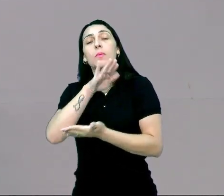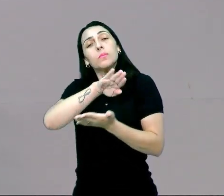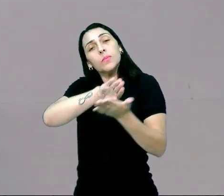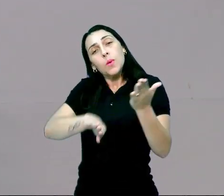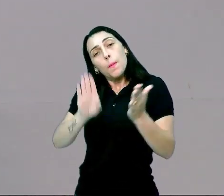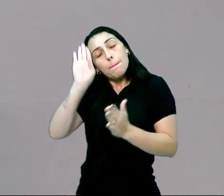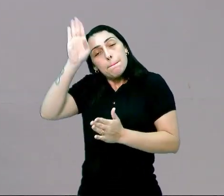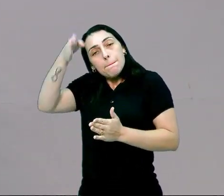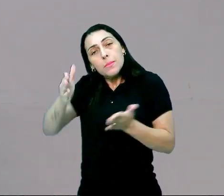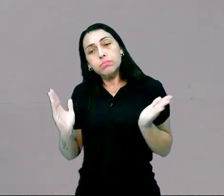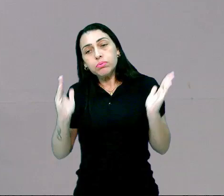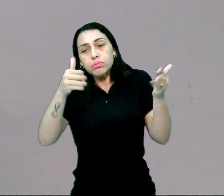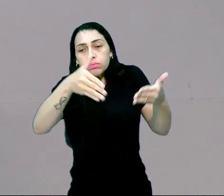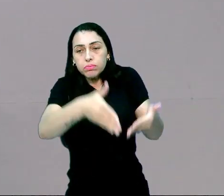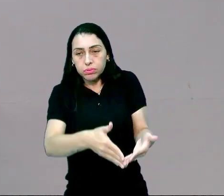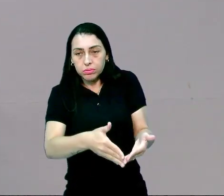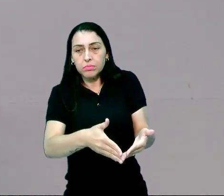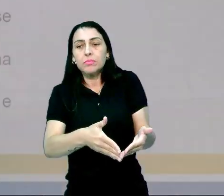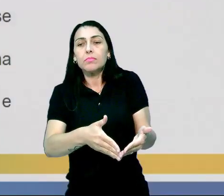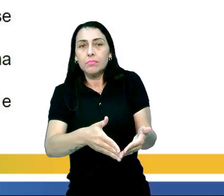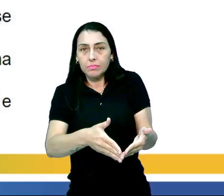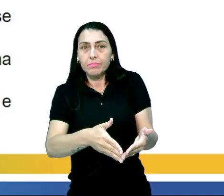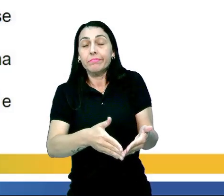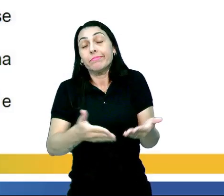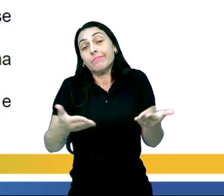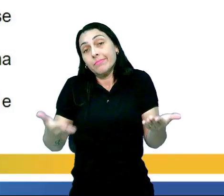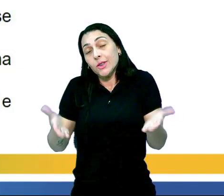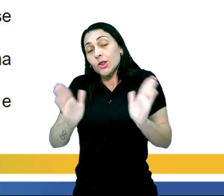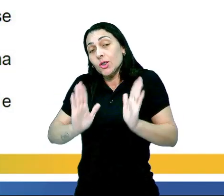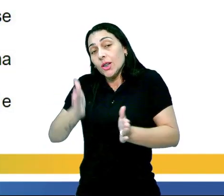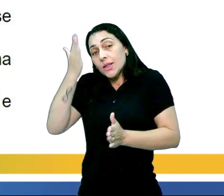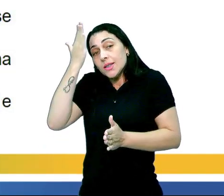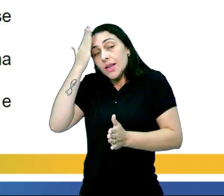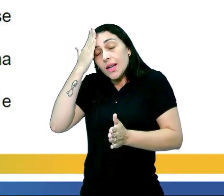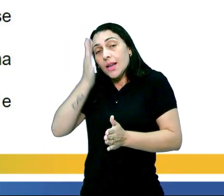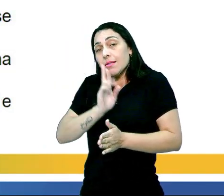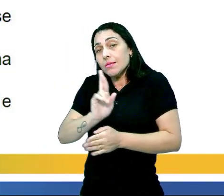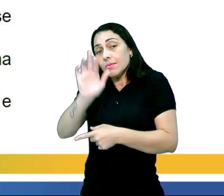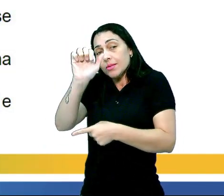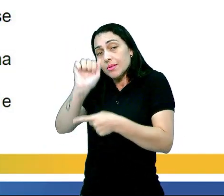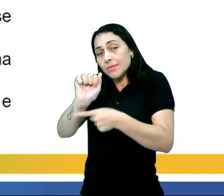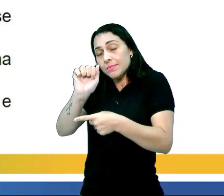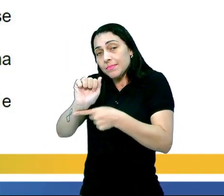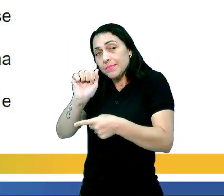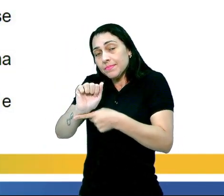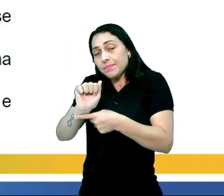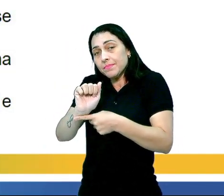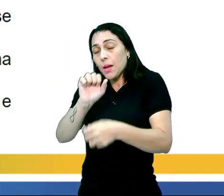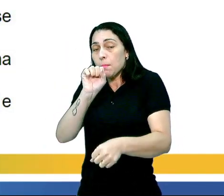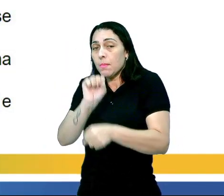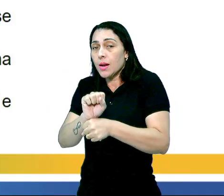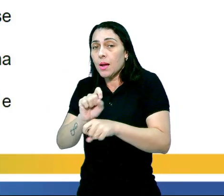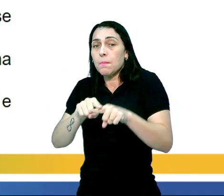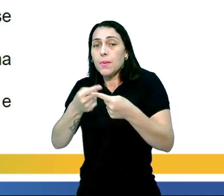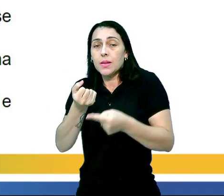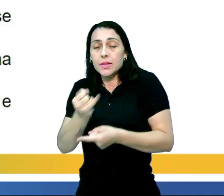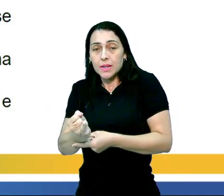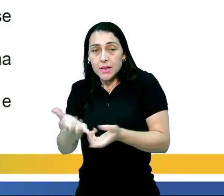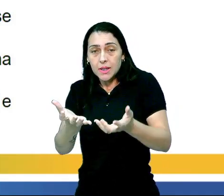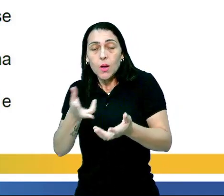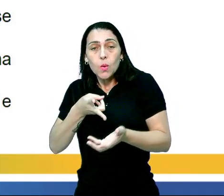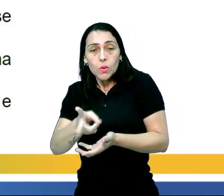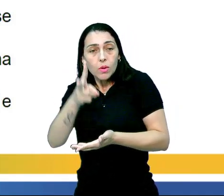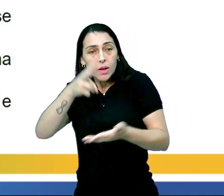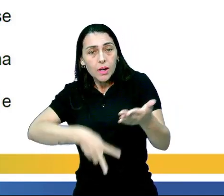qual o principal direcionamento dela. E aí acaba afetando, e aí a gente já sabe que o gabarito vai ser A. Eu por mim parava, mas se você quiser, a gente